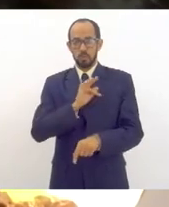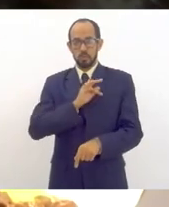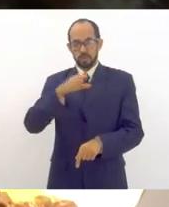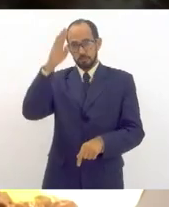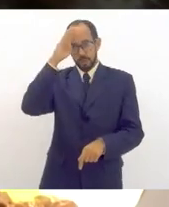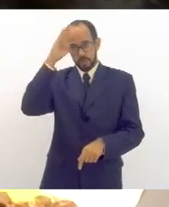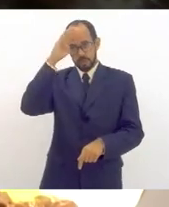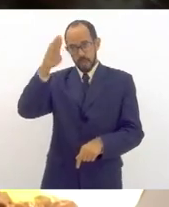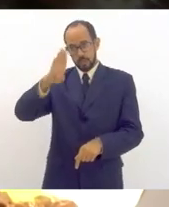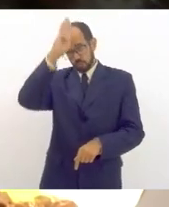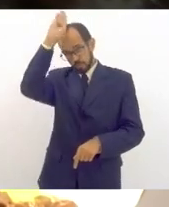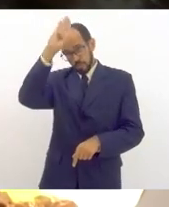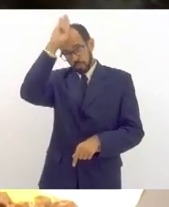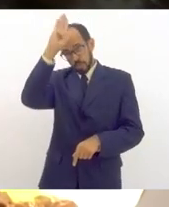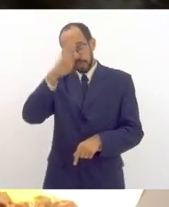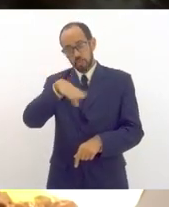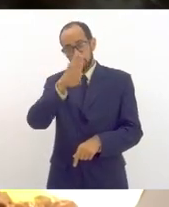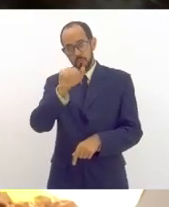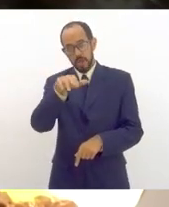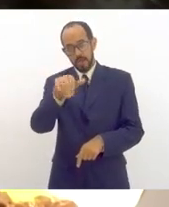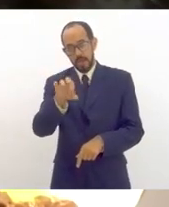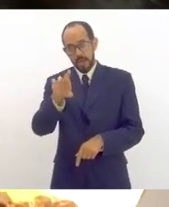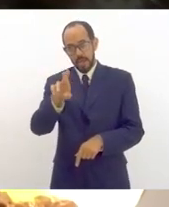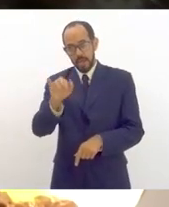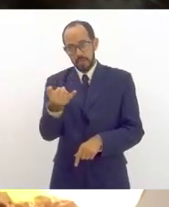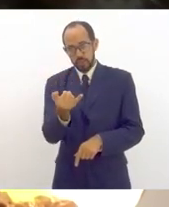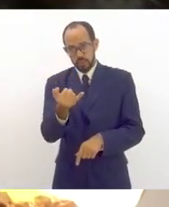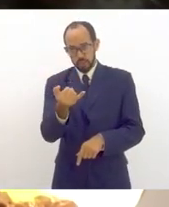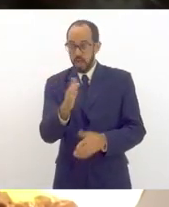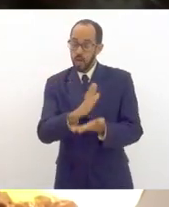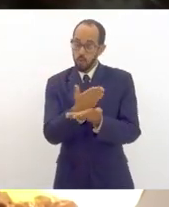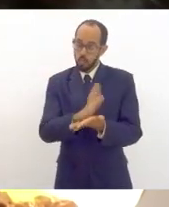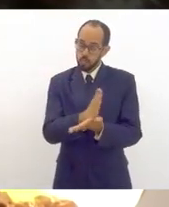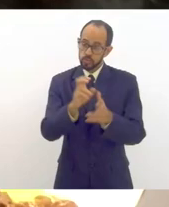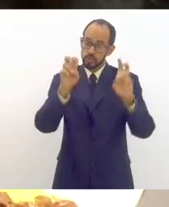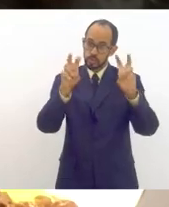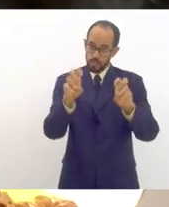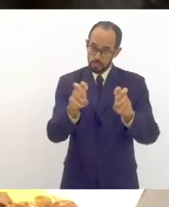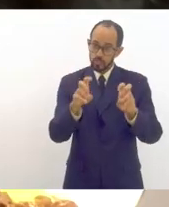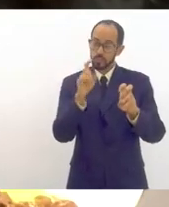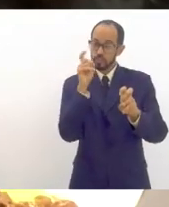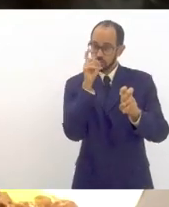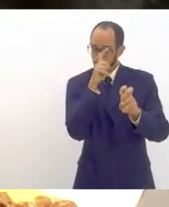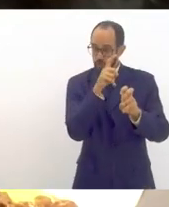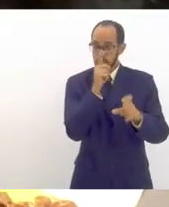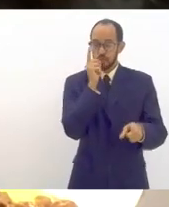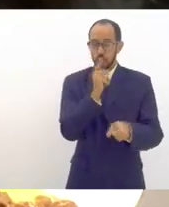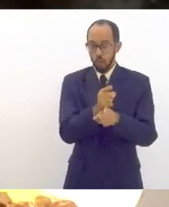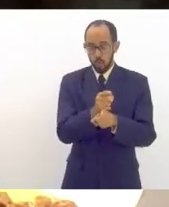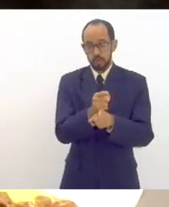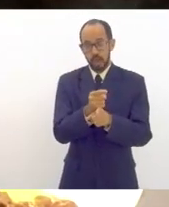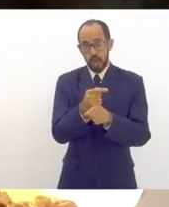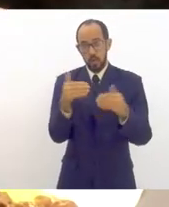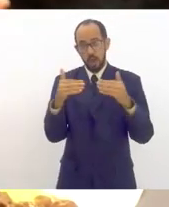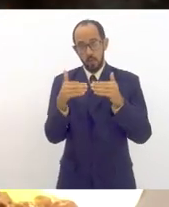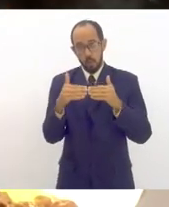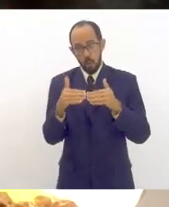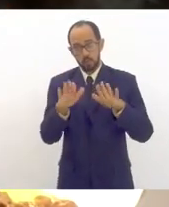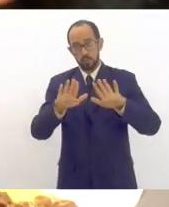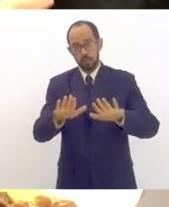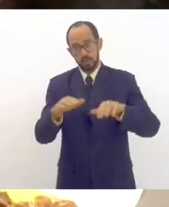questão do Banerje. Acho que alguns temas serão difíceis de encontrar o consenso, mas também acho que eles têm que